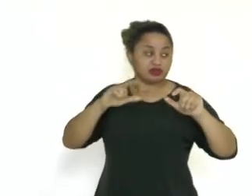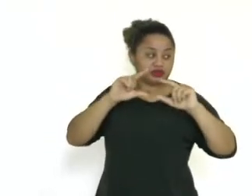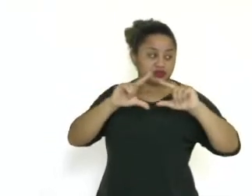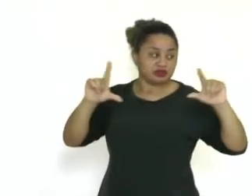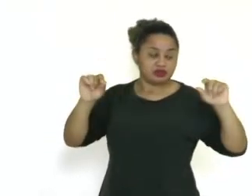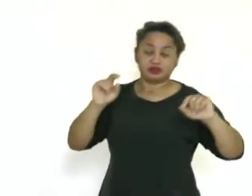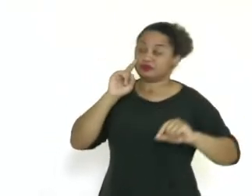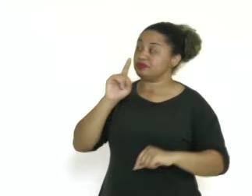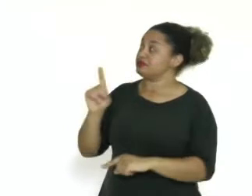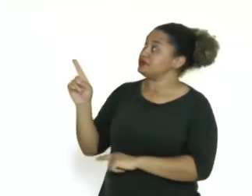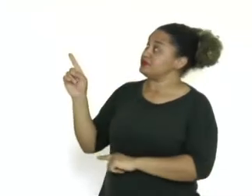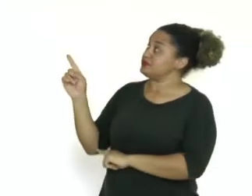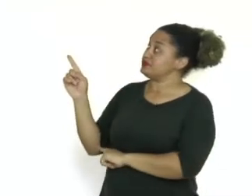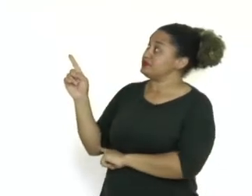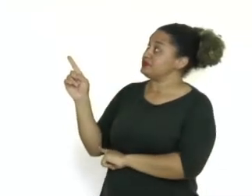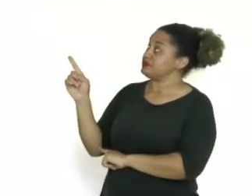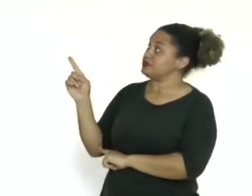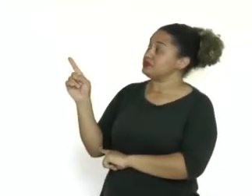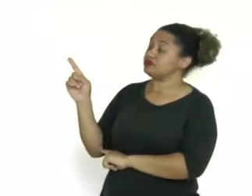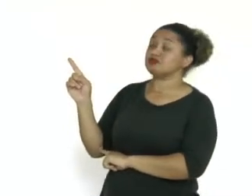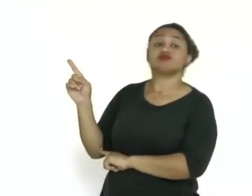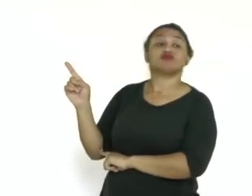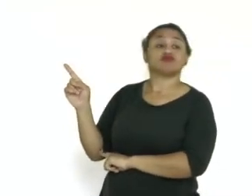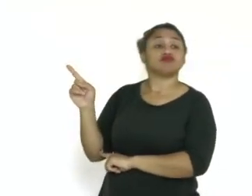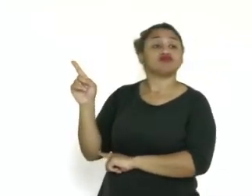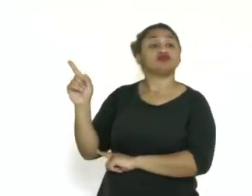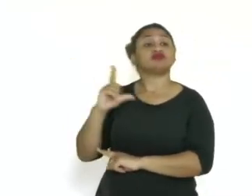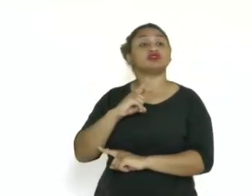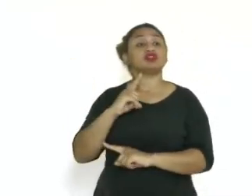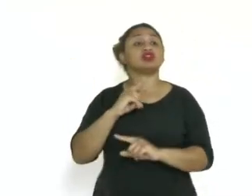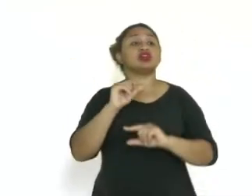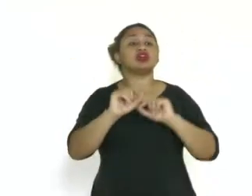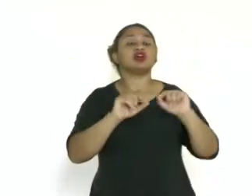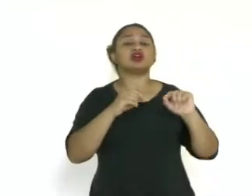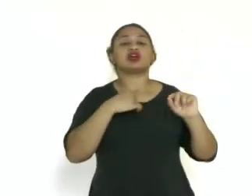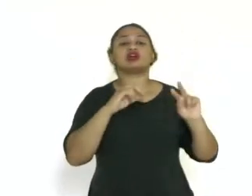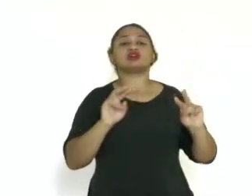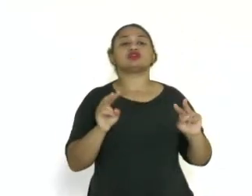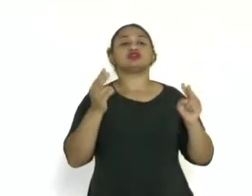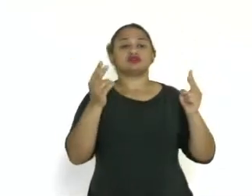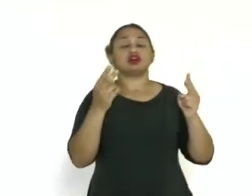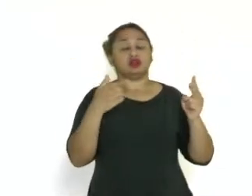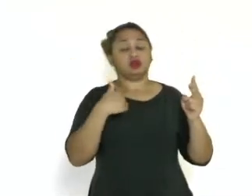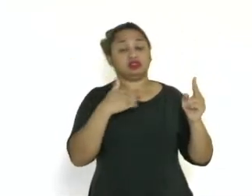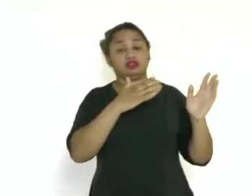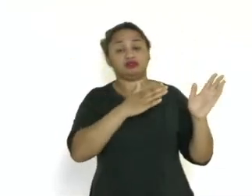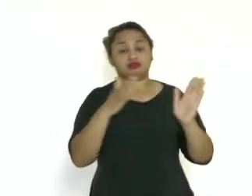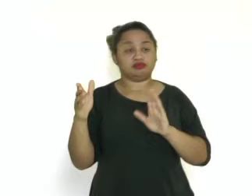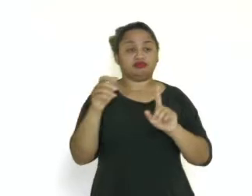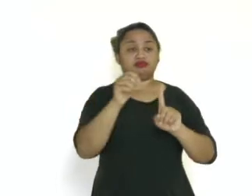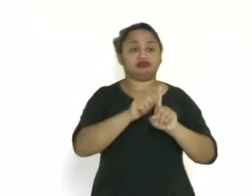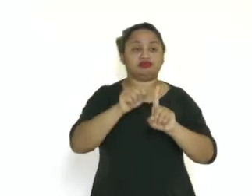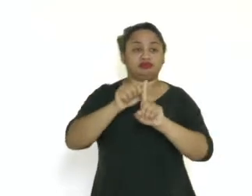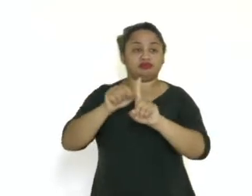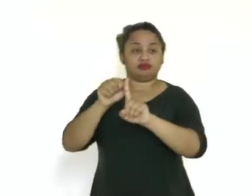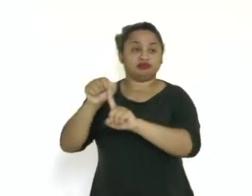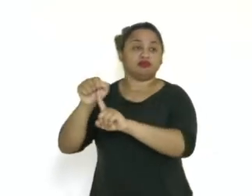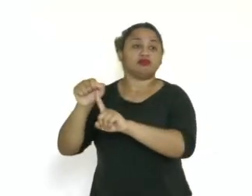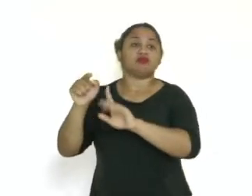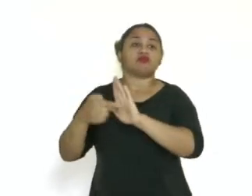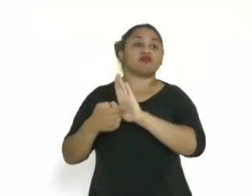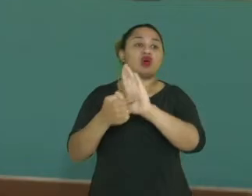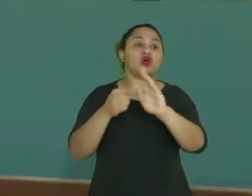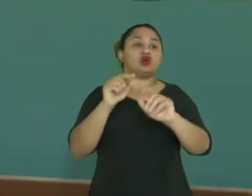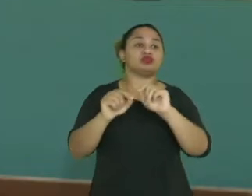né? Indicadores de qualidade, informações técnicas, ele tem esses valores faturados. Esses valores indicam ali